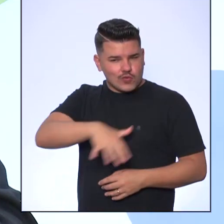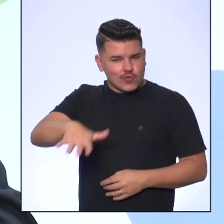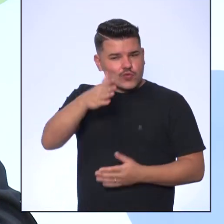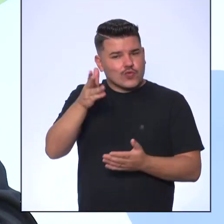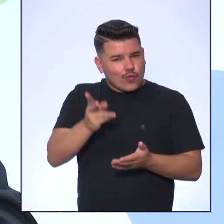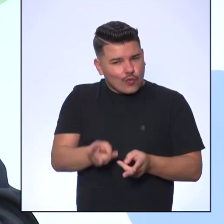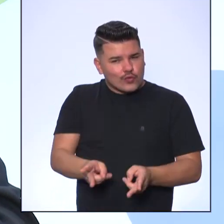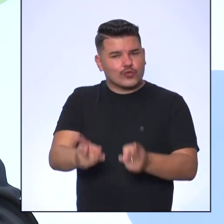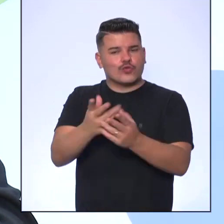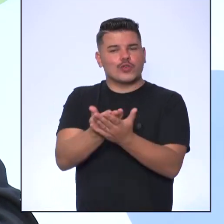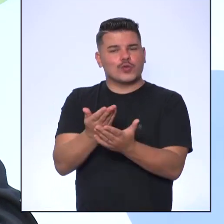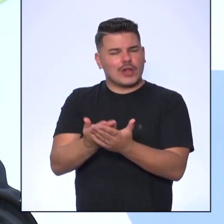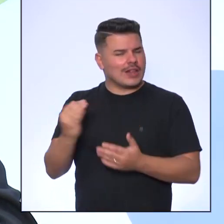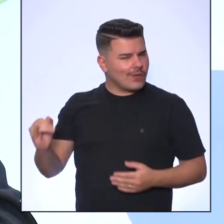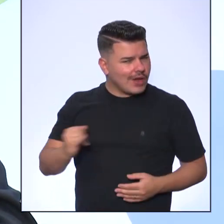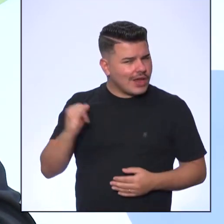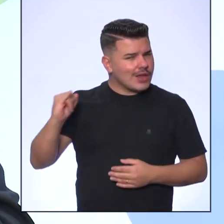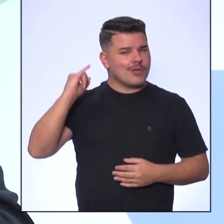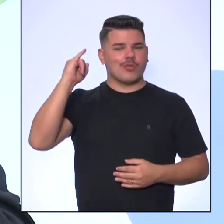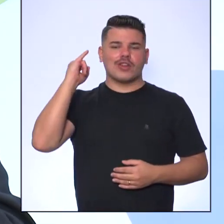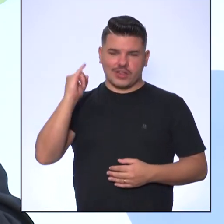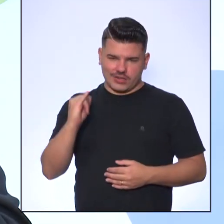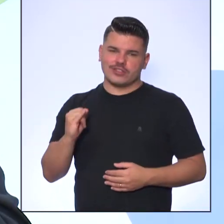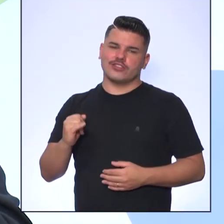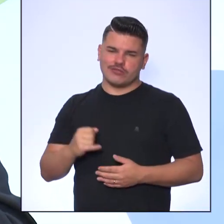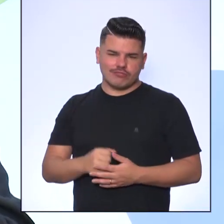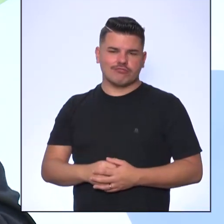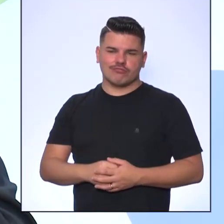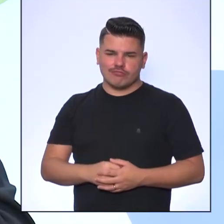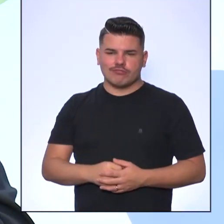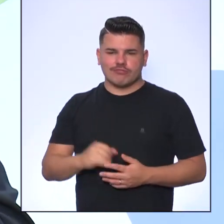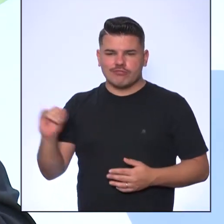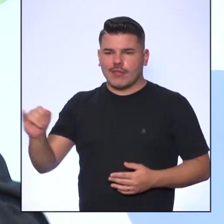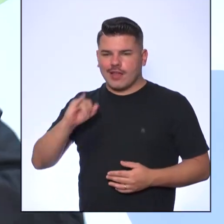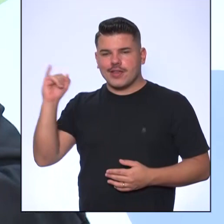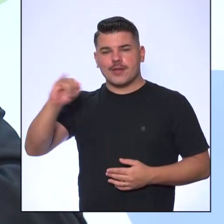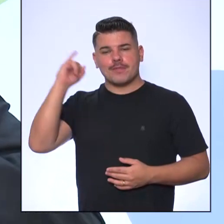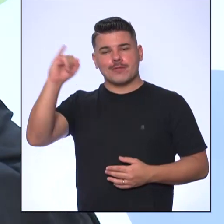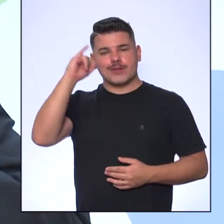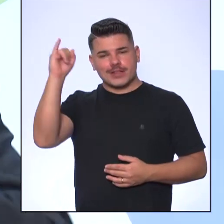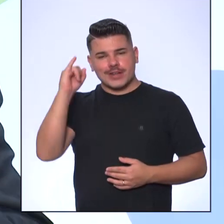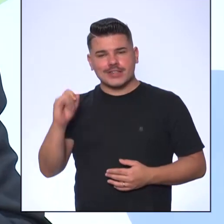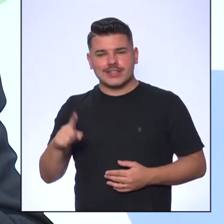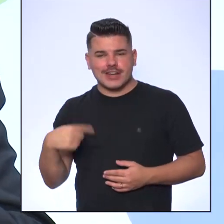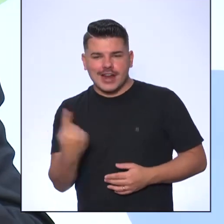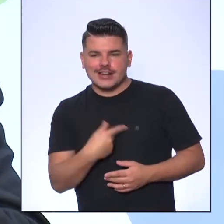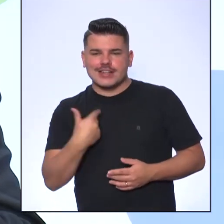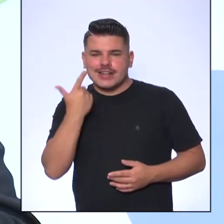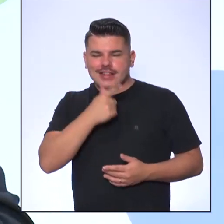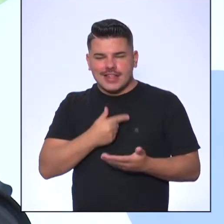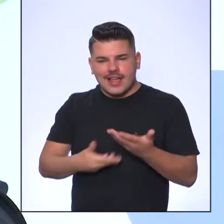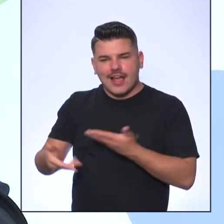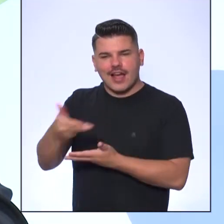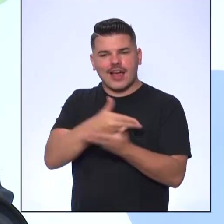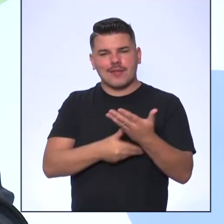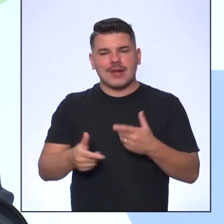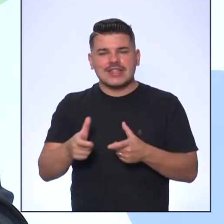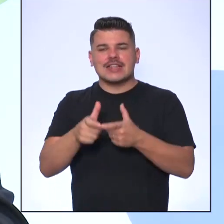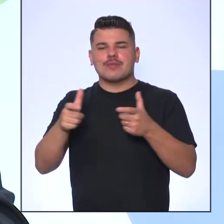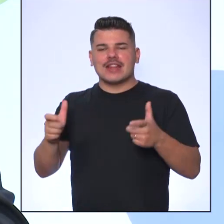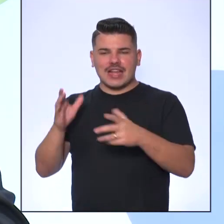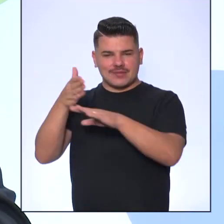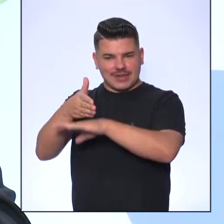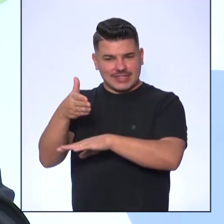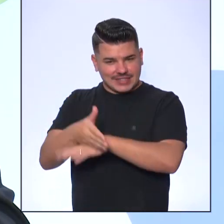super importante assim, ter mais espaços de acesso. A